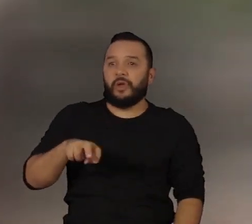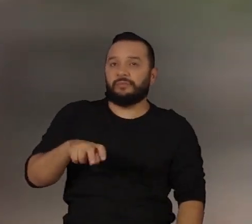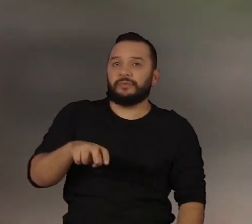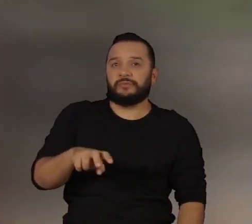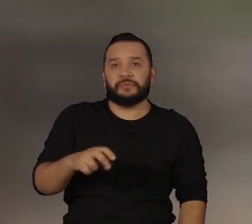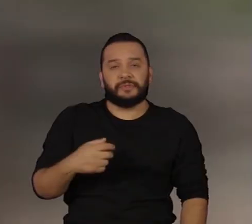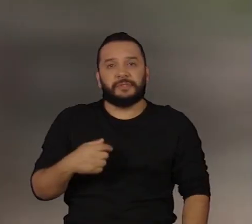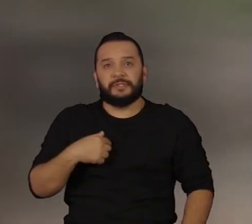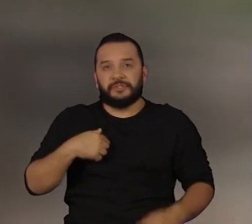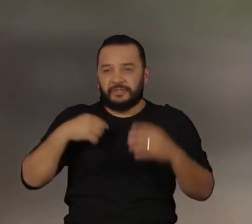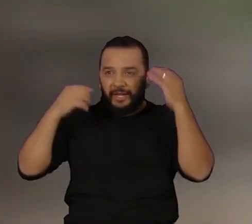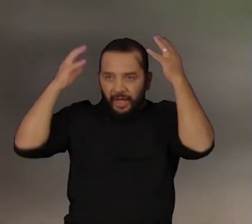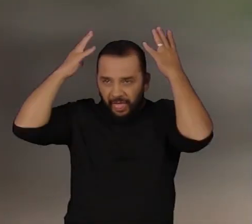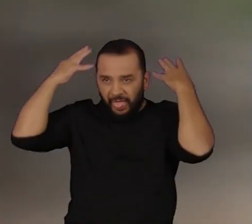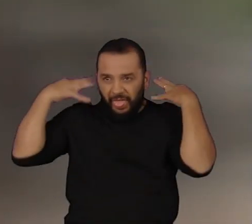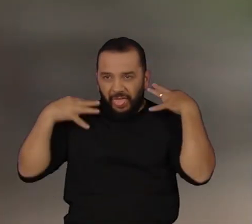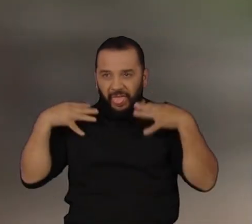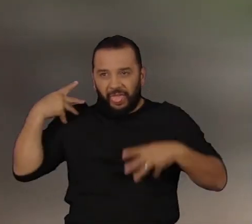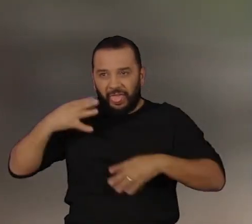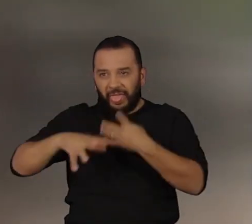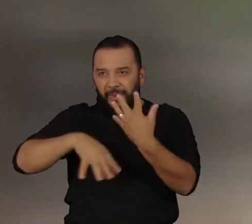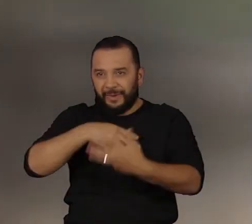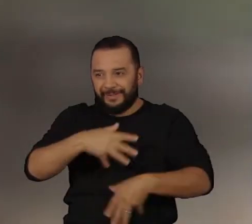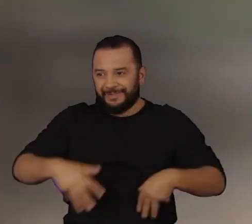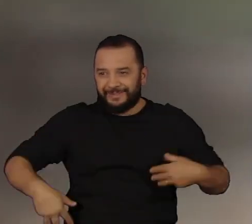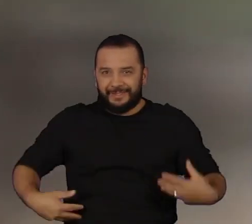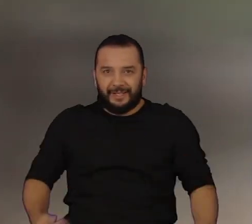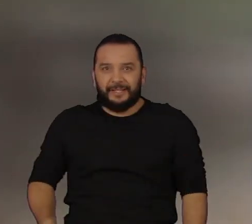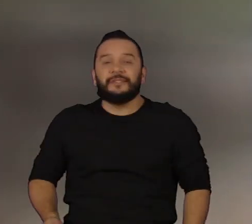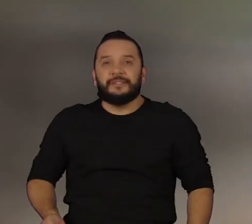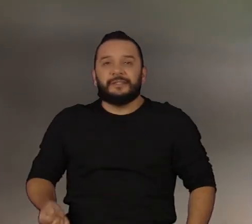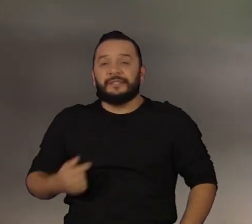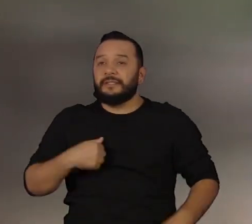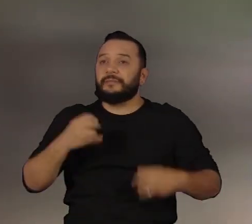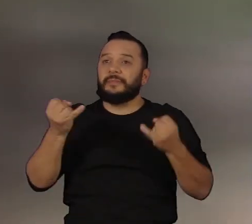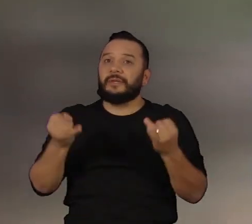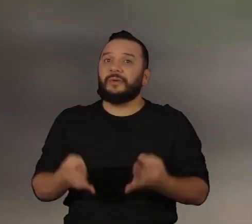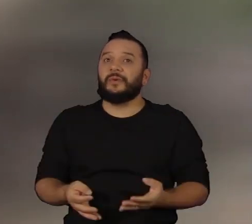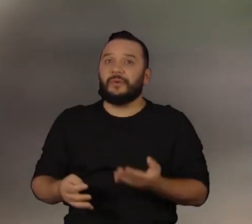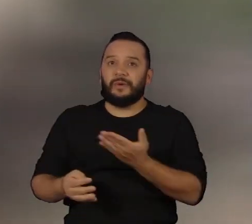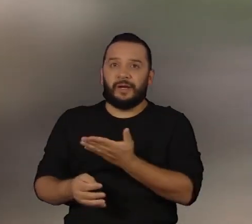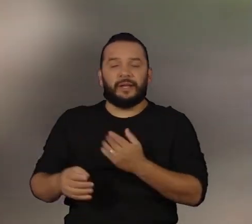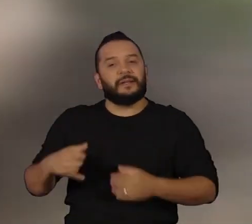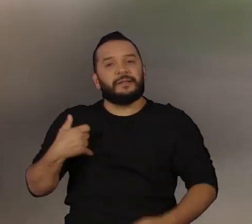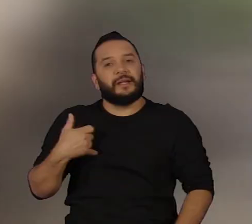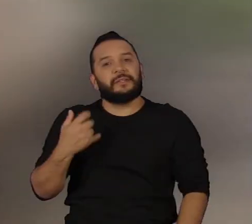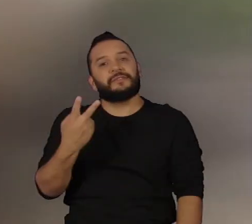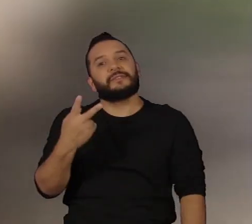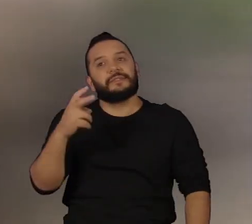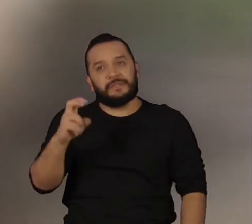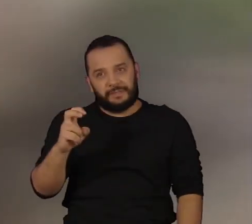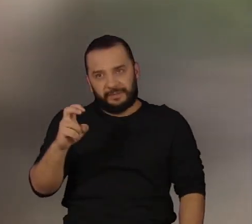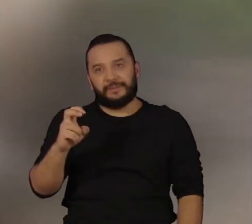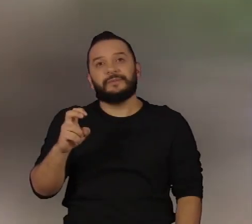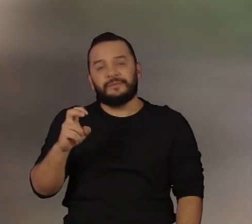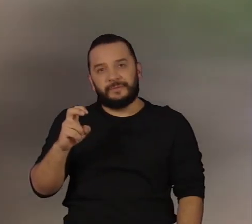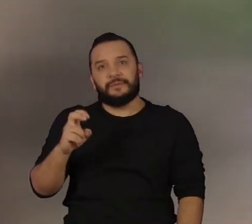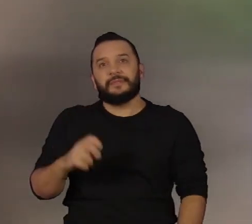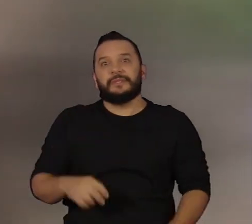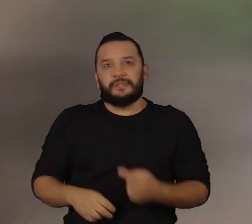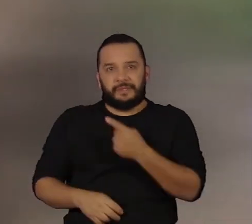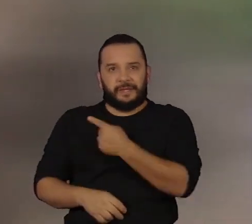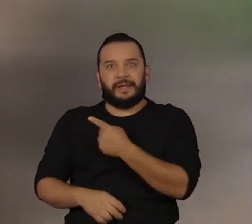e descabelada. O Instituto White Rock disse que ela tem 25 anos e é da